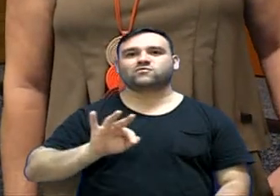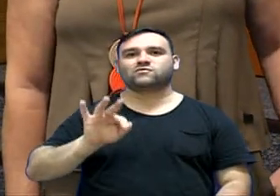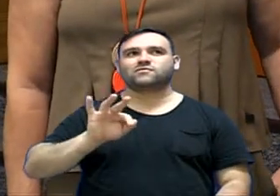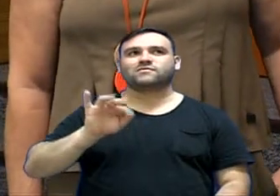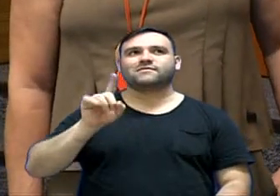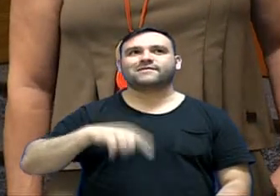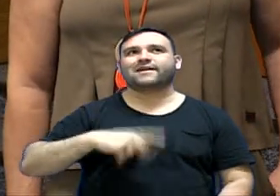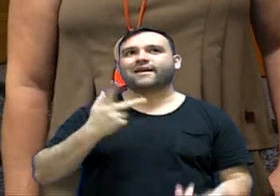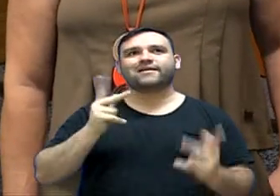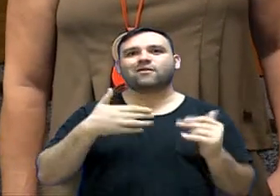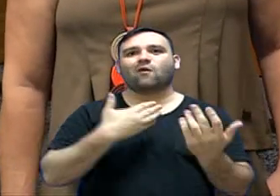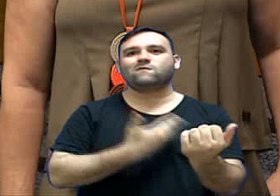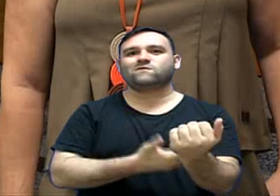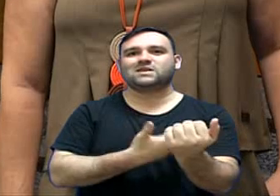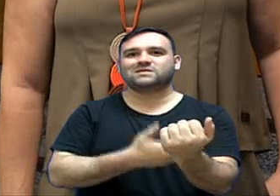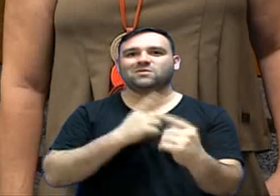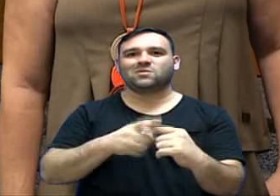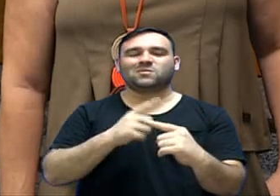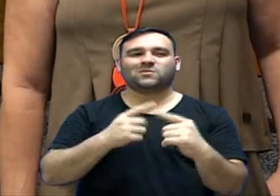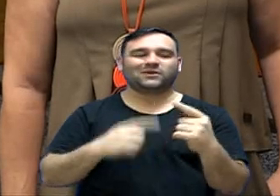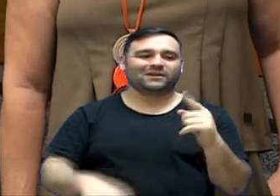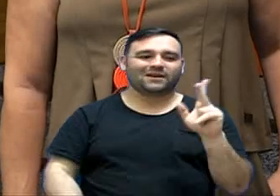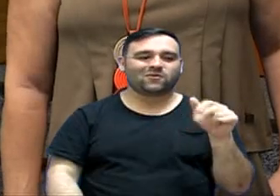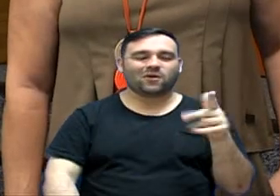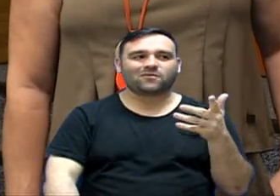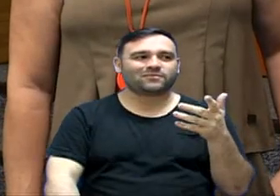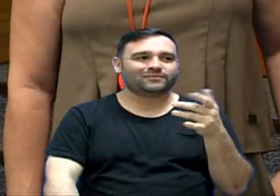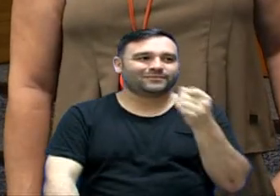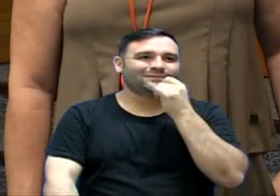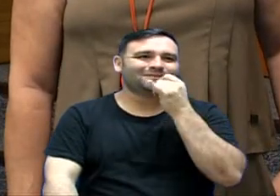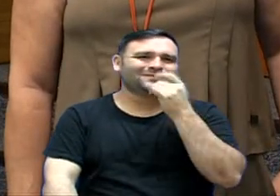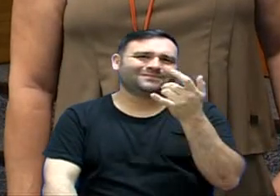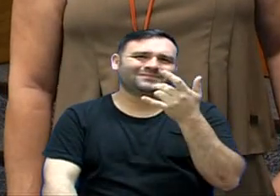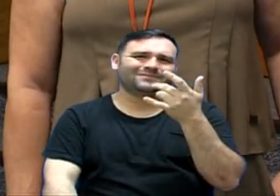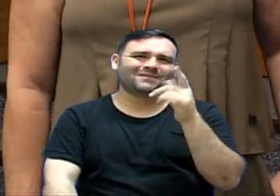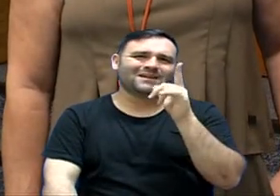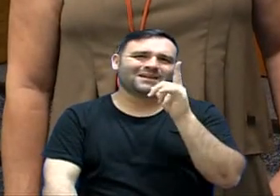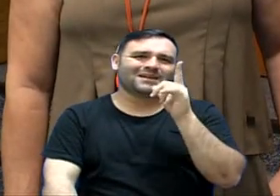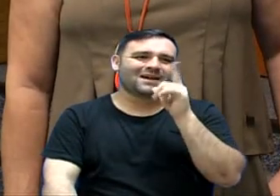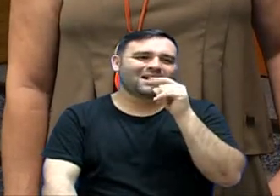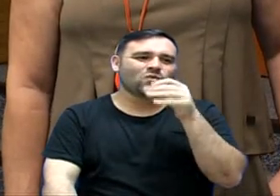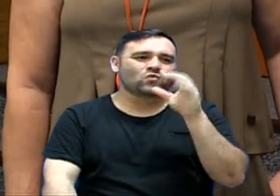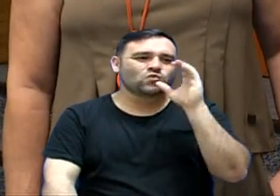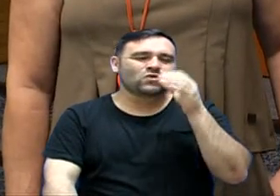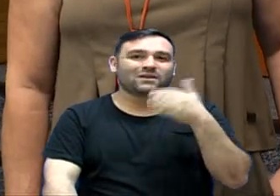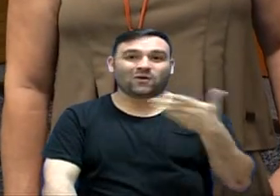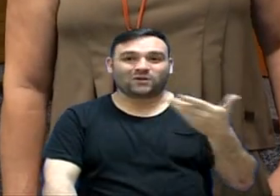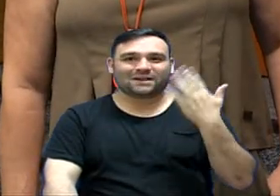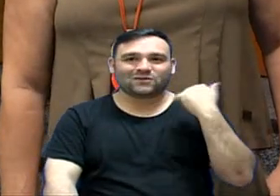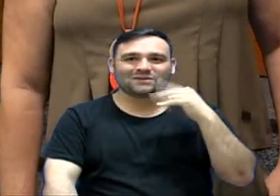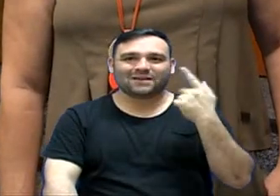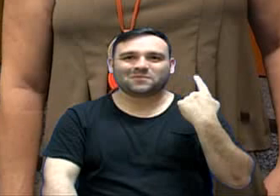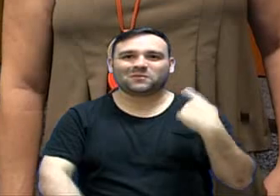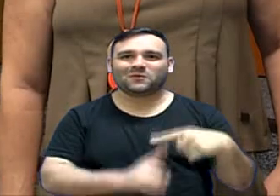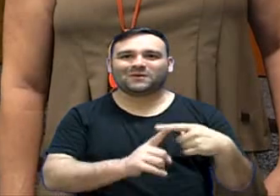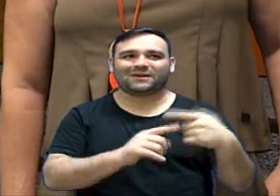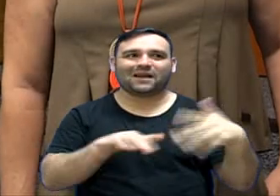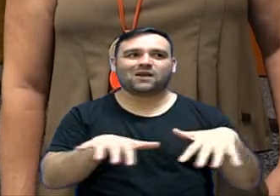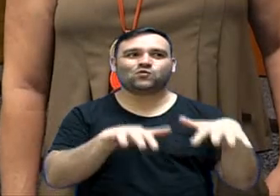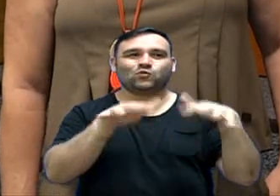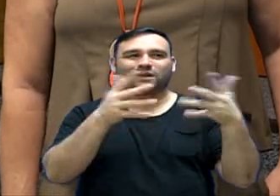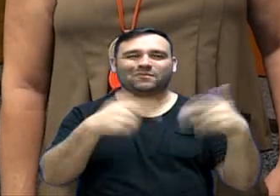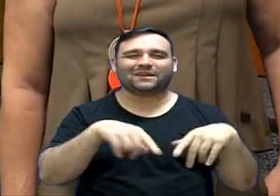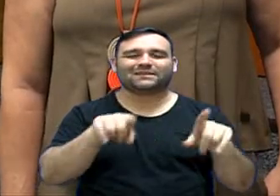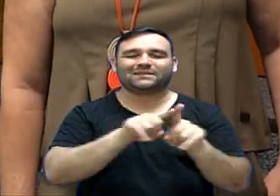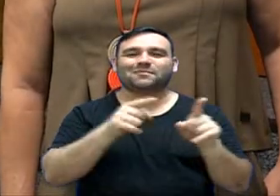é um vício, né? Você toma água aqui do... Eu tomei no Rio Sorocaba, Supiriri, eu nem sabia onde ficava. Hoje eu sei porque inunda, né? Infelizmente.